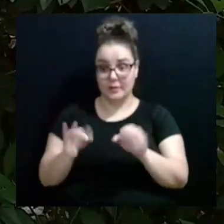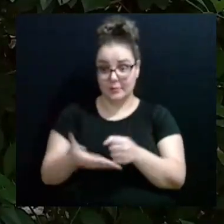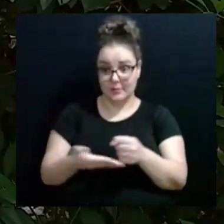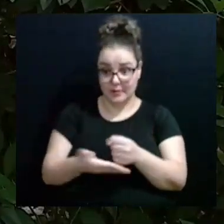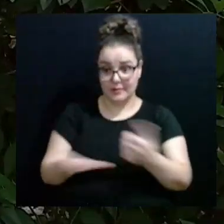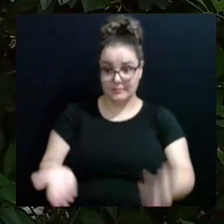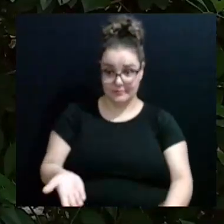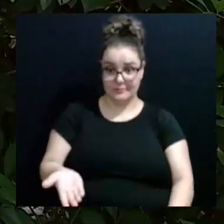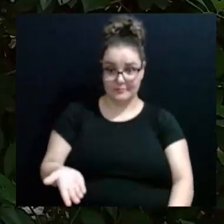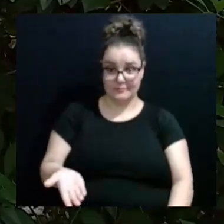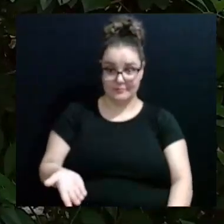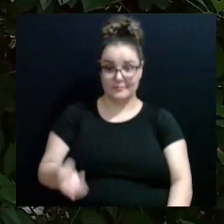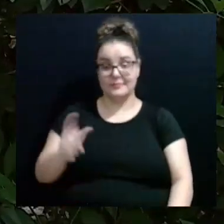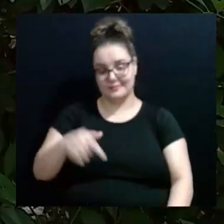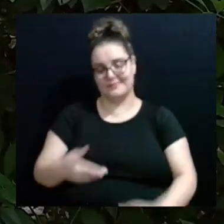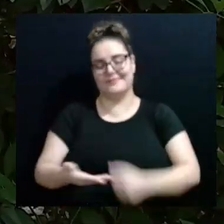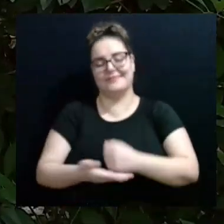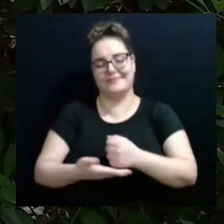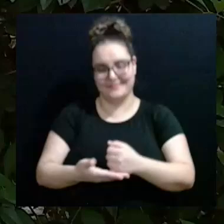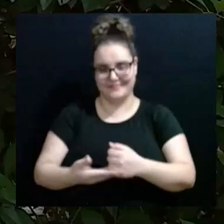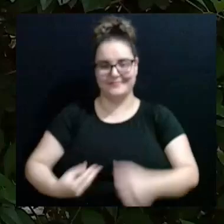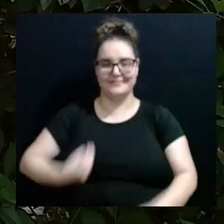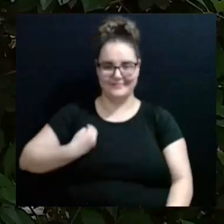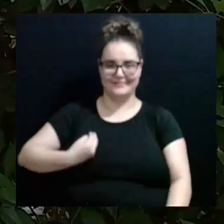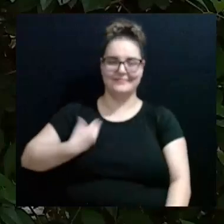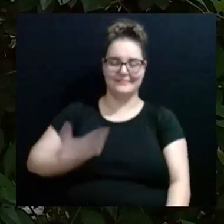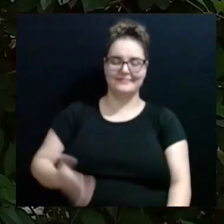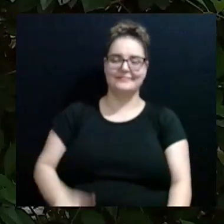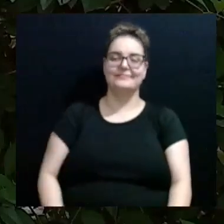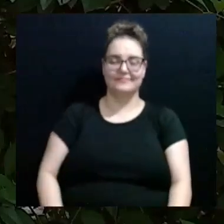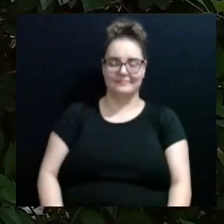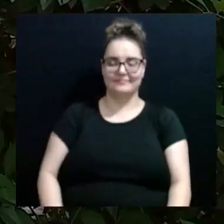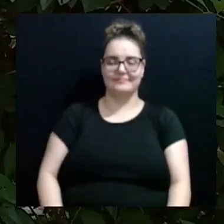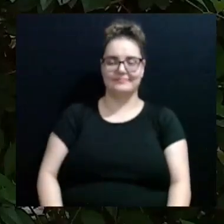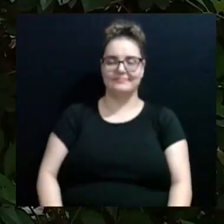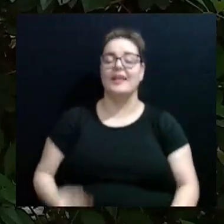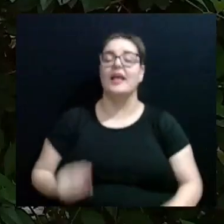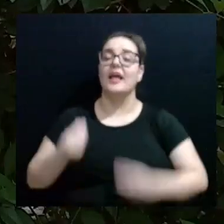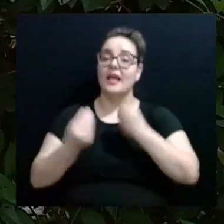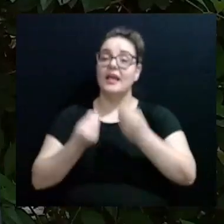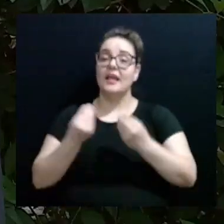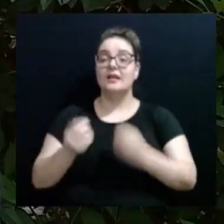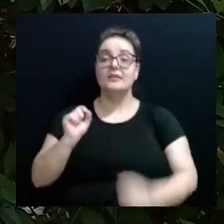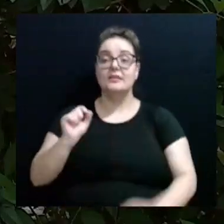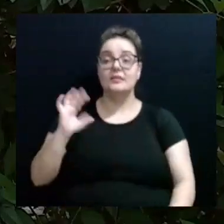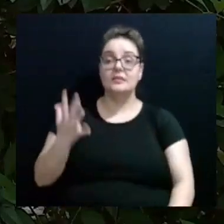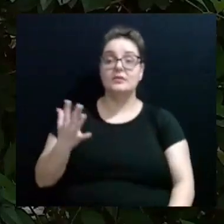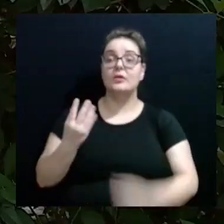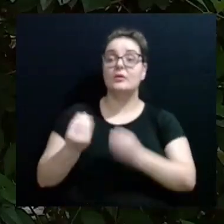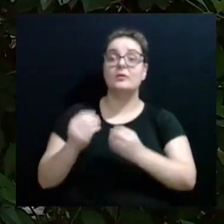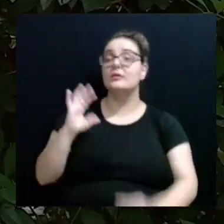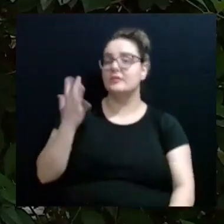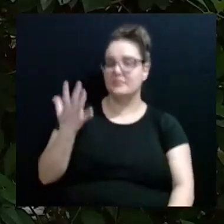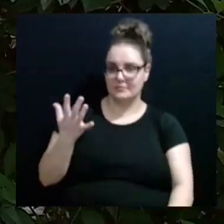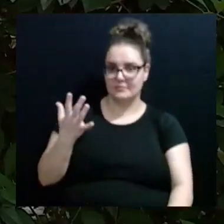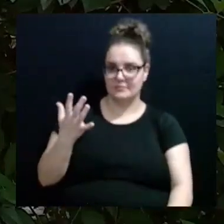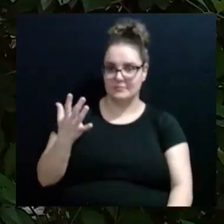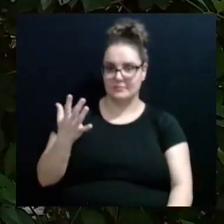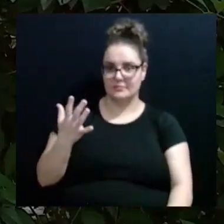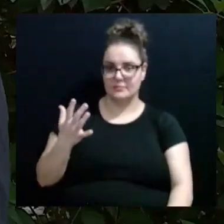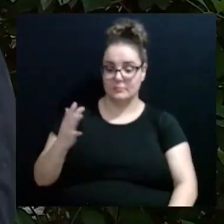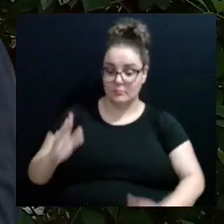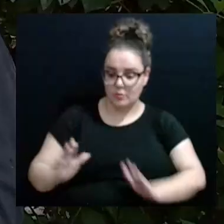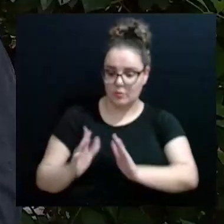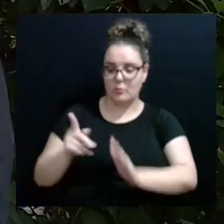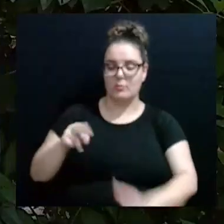condições básicas ali para sobrevivência. E como que acontece? Da onde que vem isso, né? Diante de um predador que